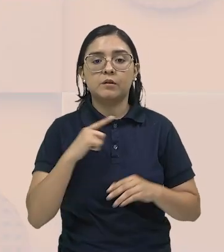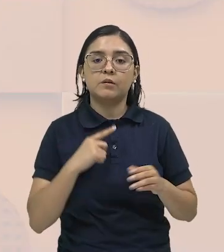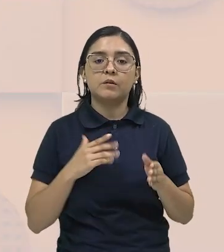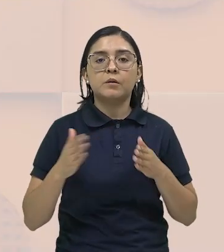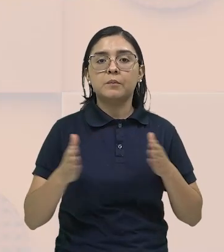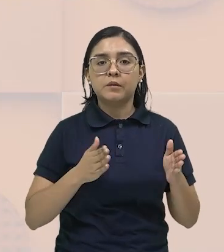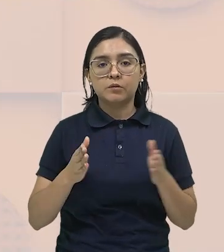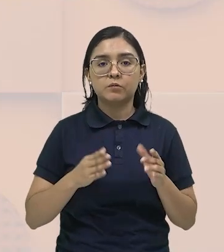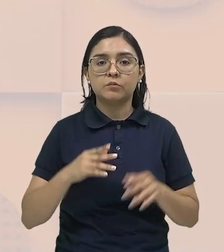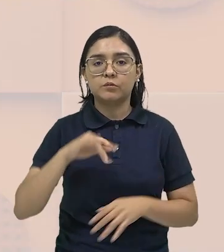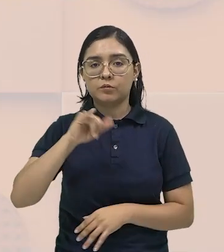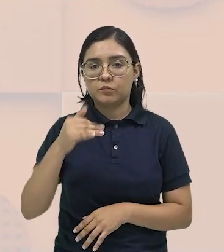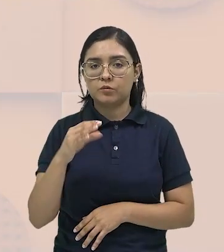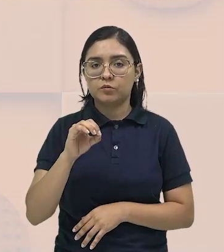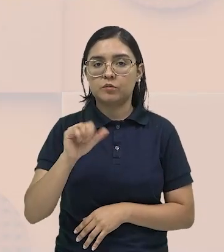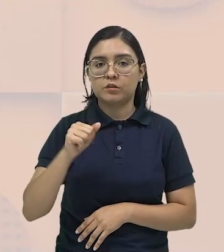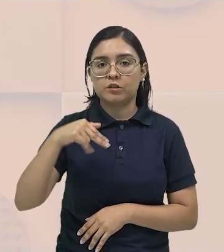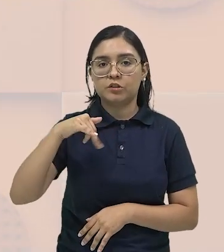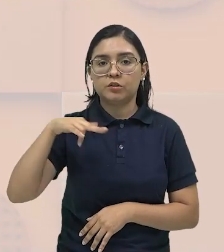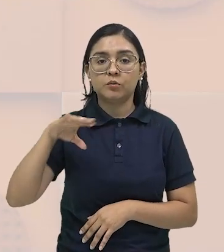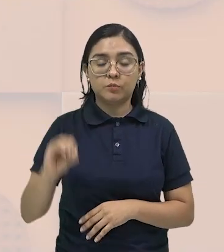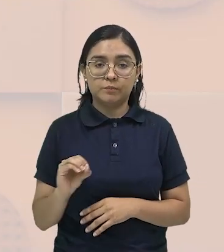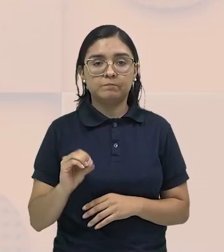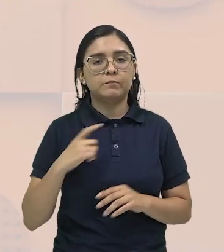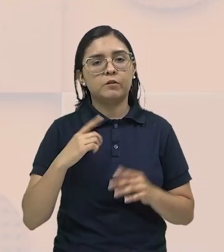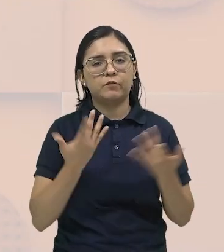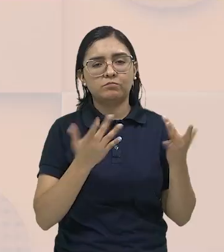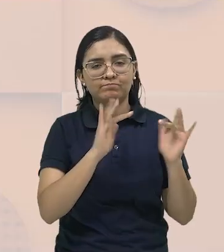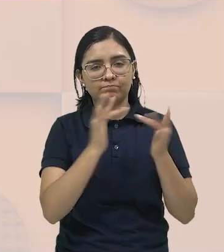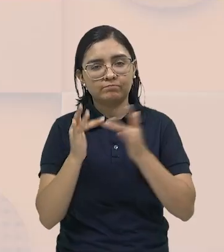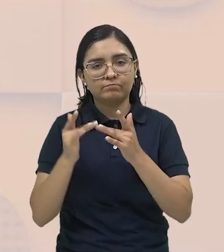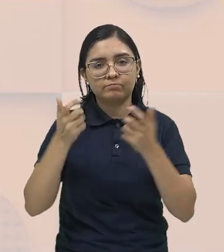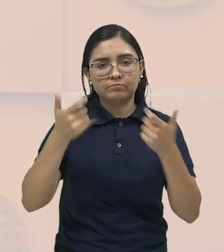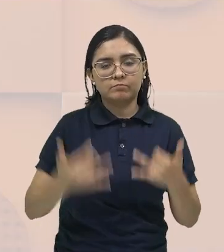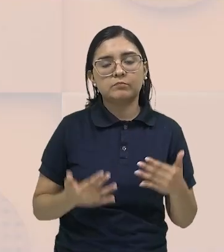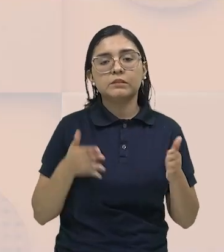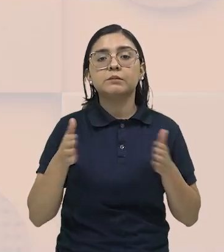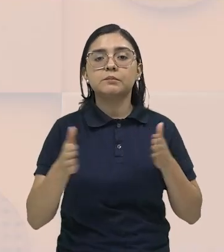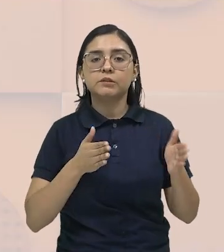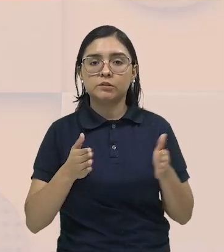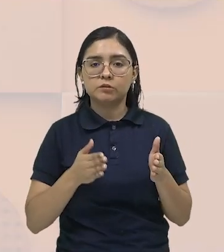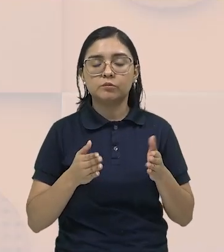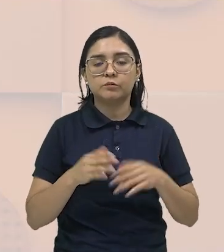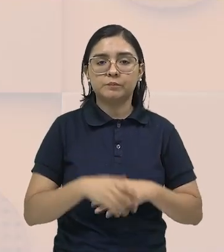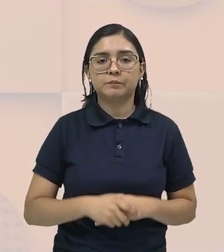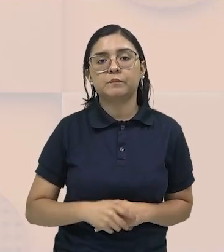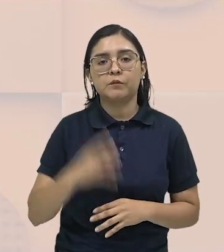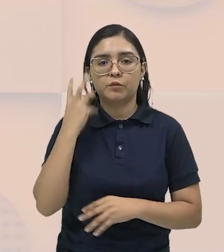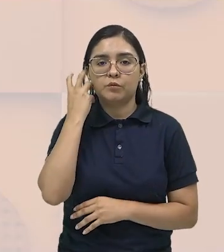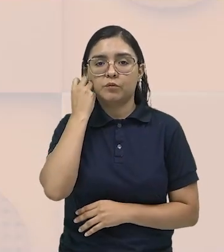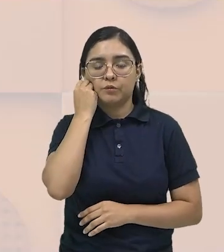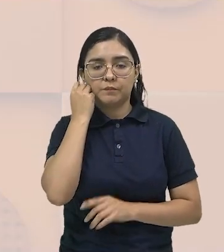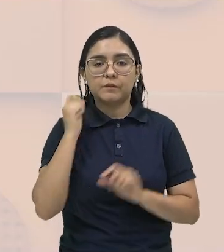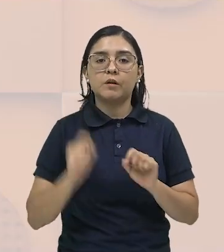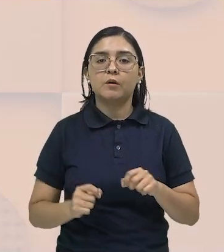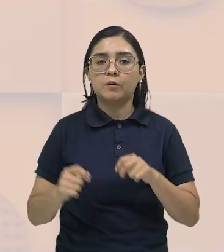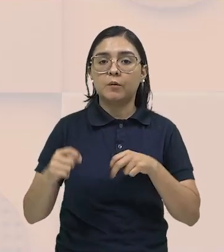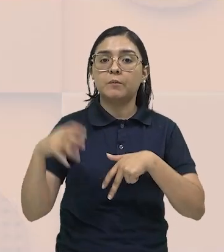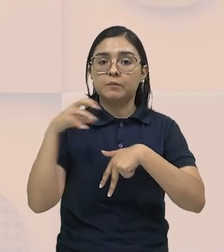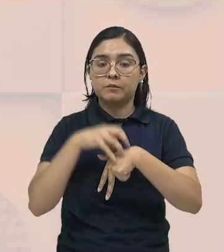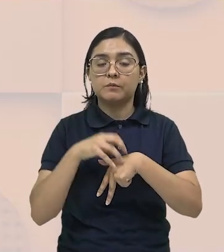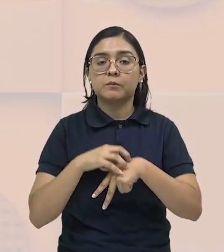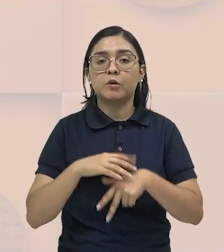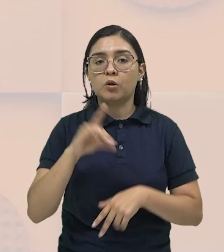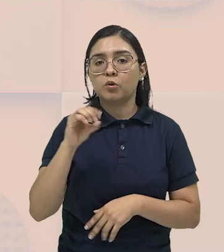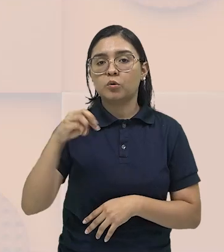período joanino. Tá? Então, deixa eu contextualizar para vocês. Período joanino, porque estamos falando do príncipe regente Dom